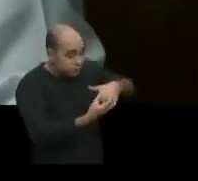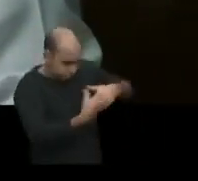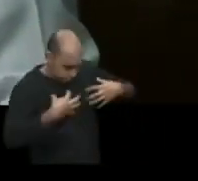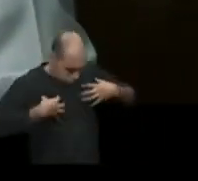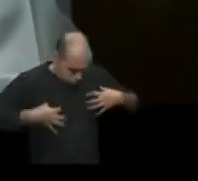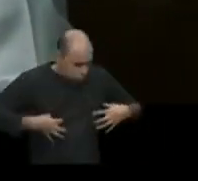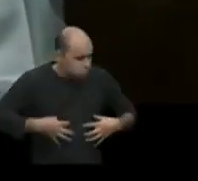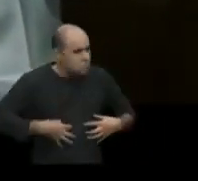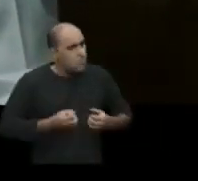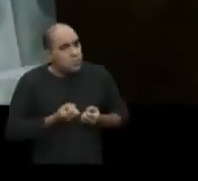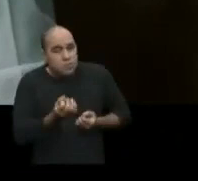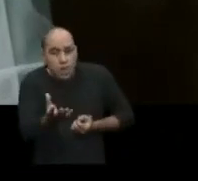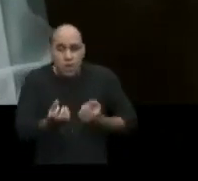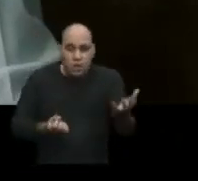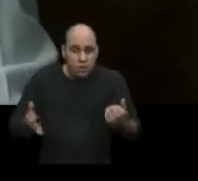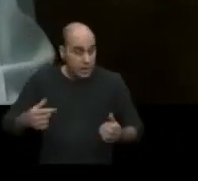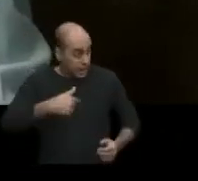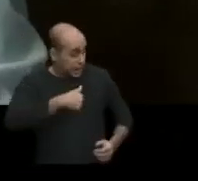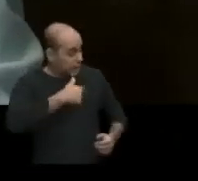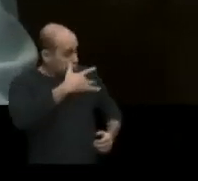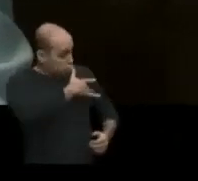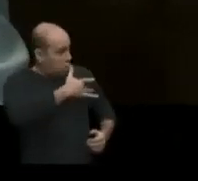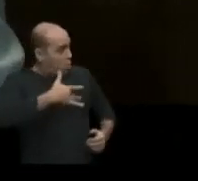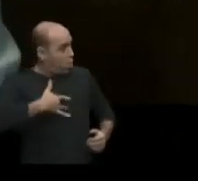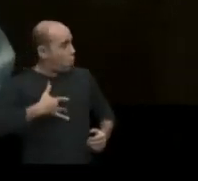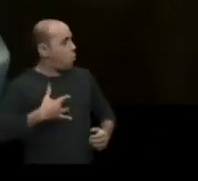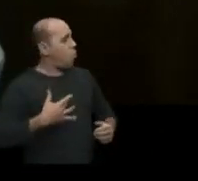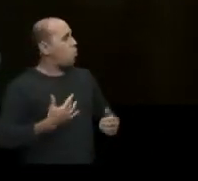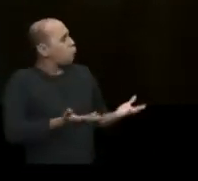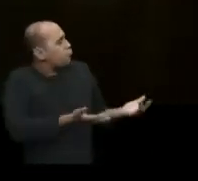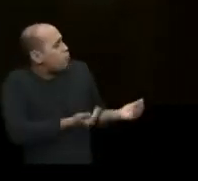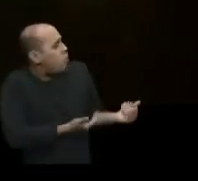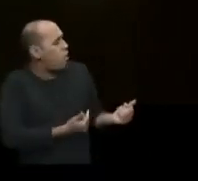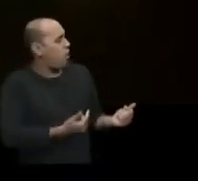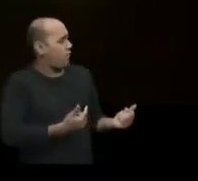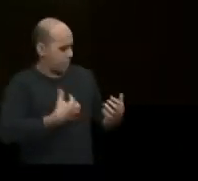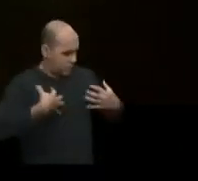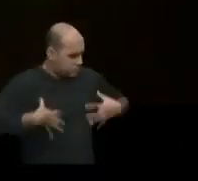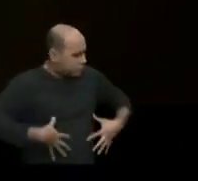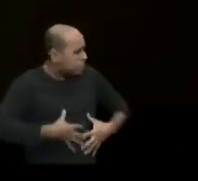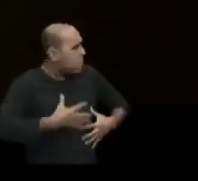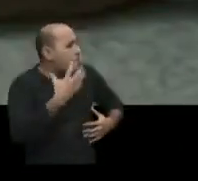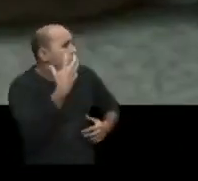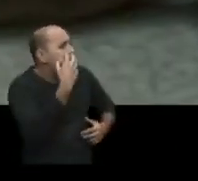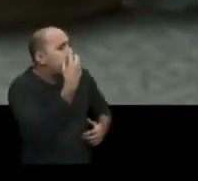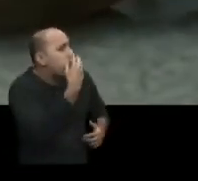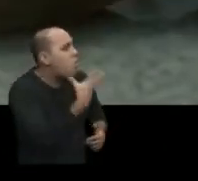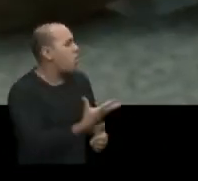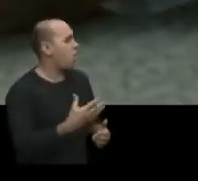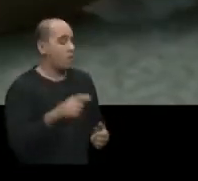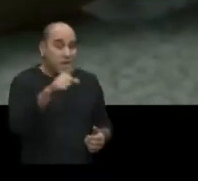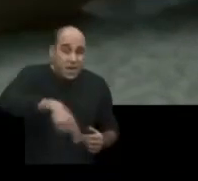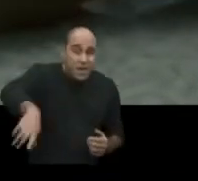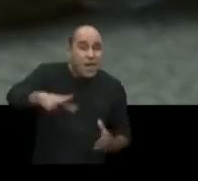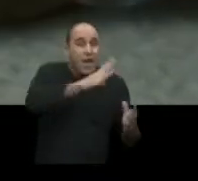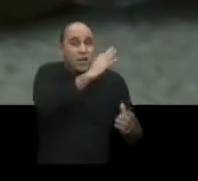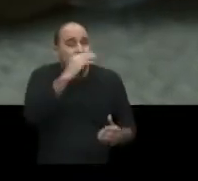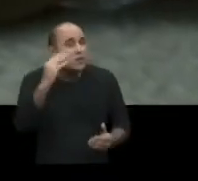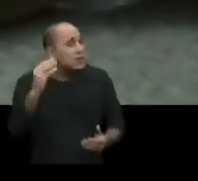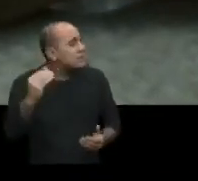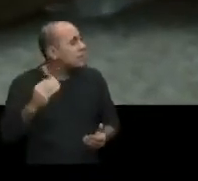Jovem, saudável, sem vícios. Certamente, muitos adolescentes que hoje estão doentes